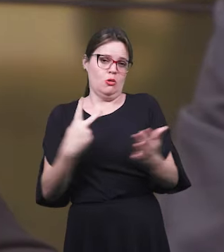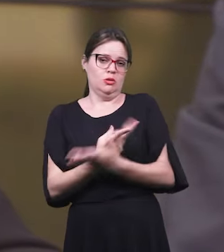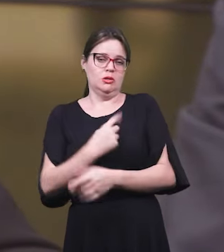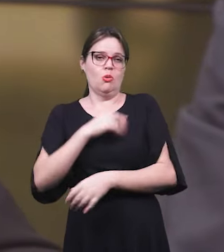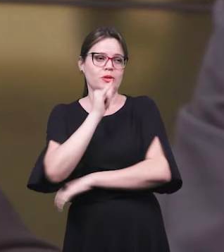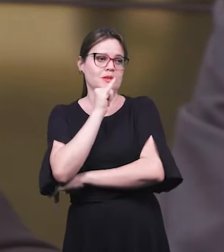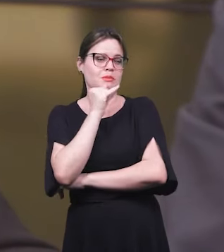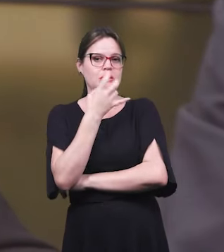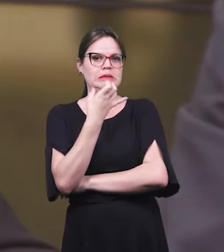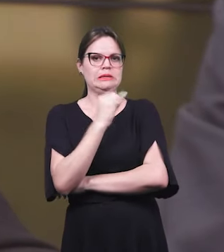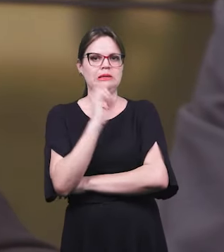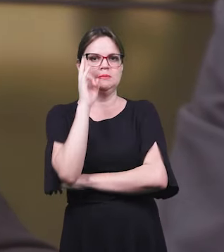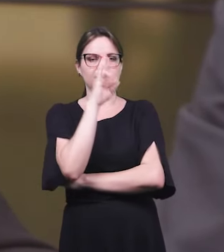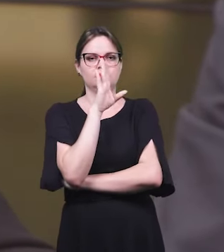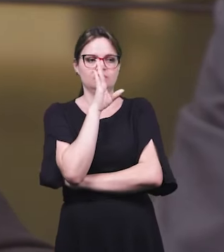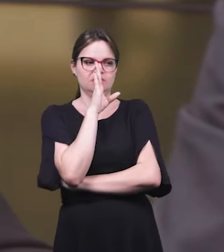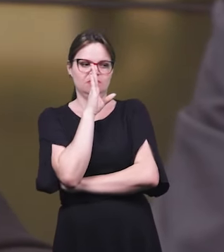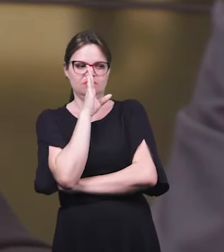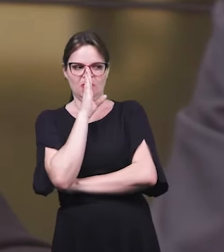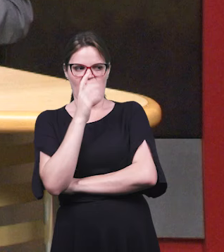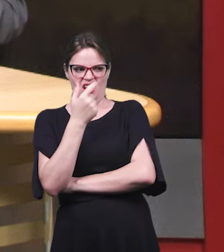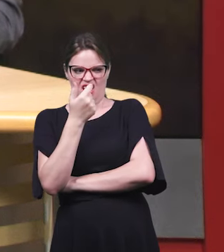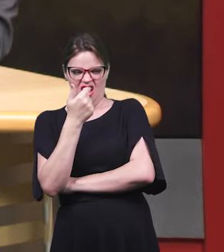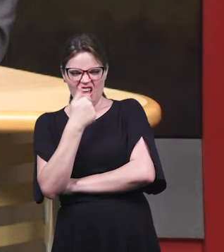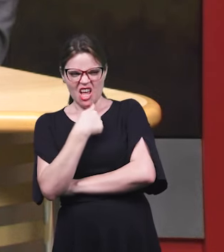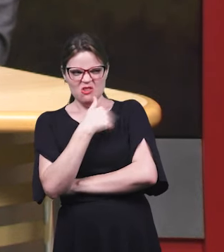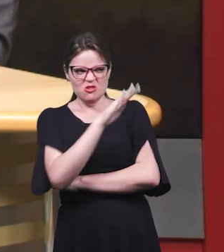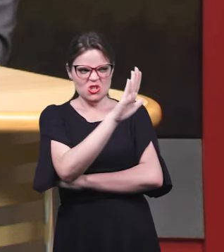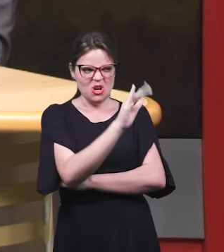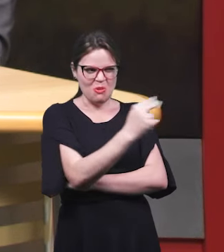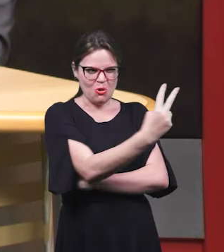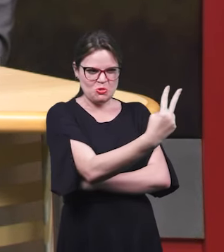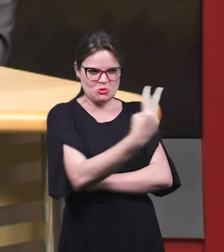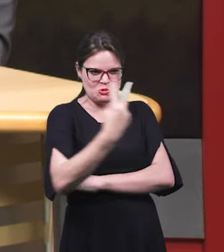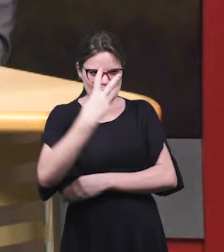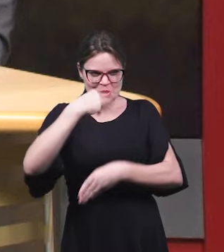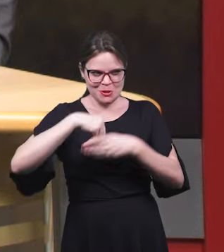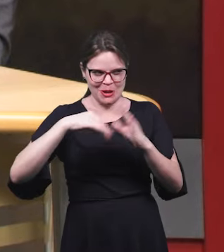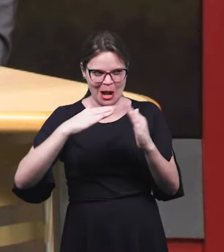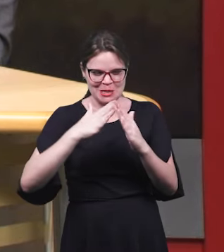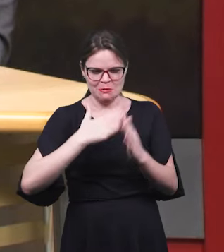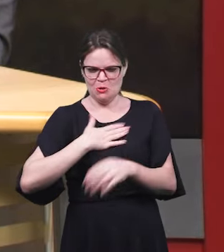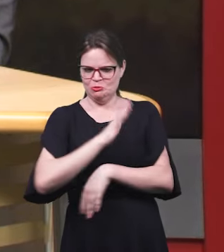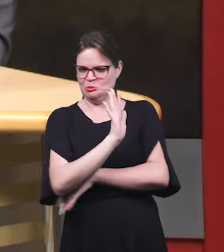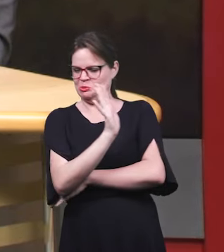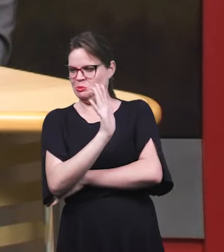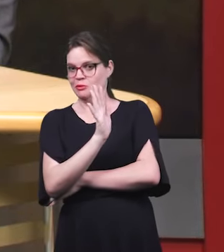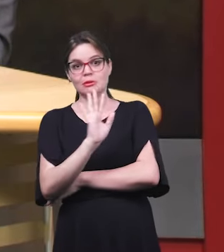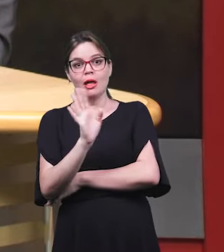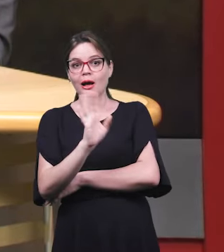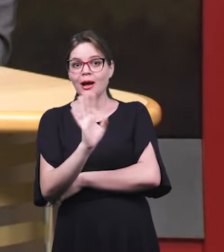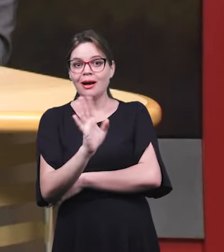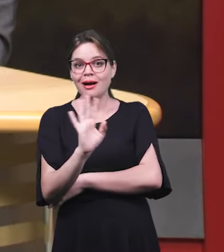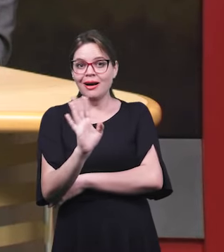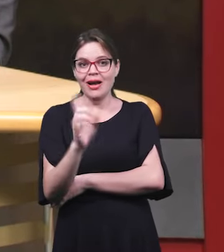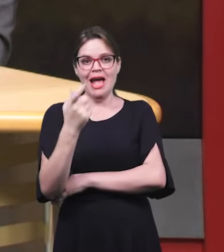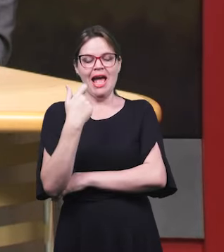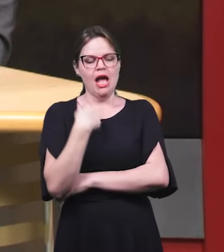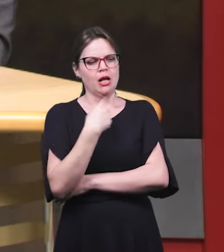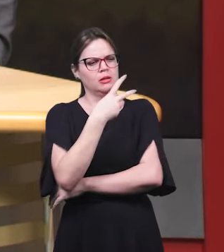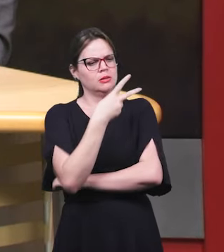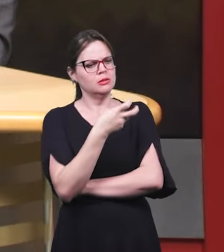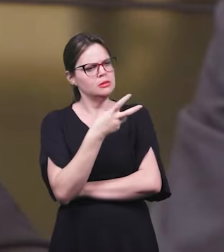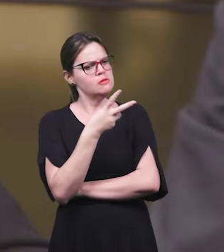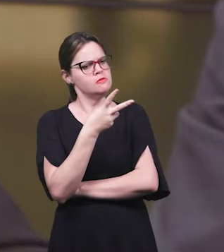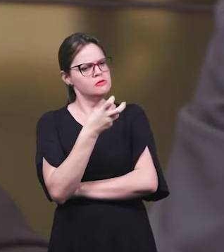ficado quieta no canto dela, não me envolver com isso, nada, tô fora, né? Mas ela tomou uma atitude, ela viu tudo